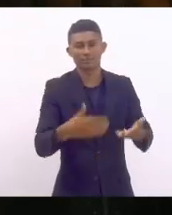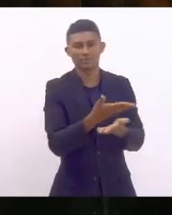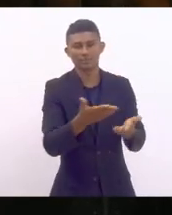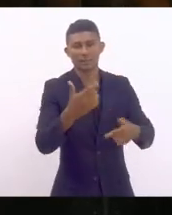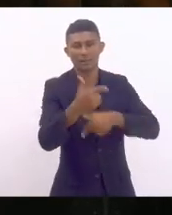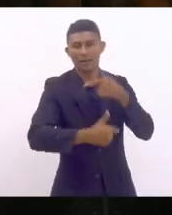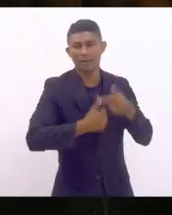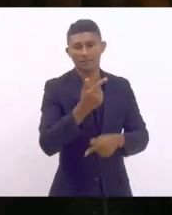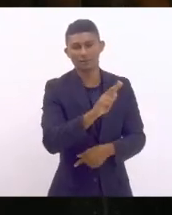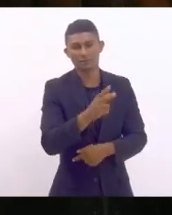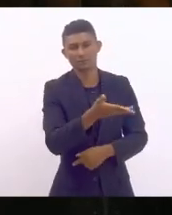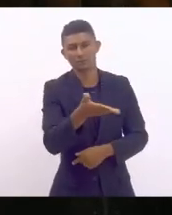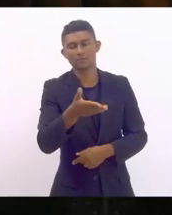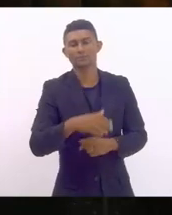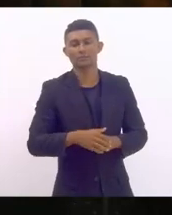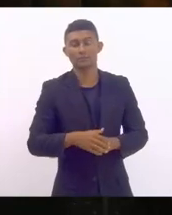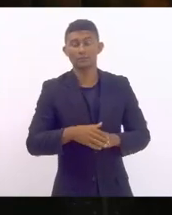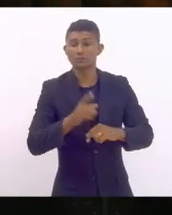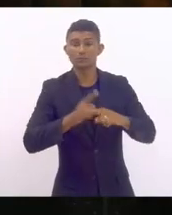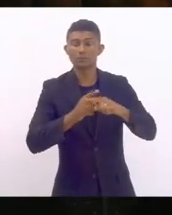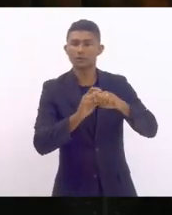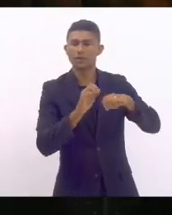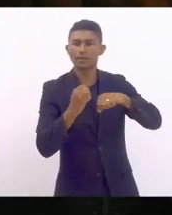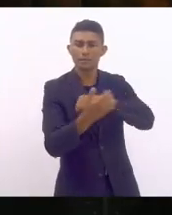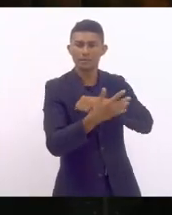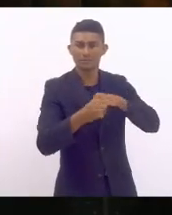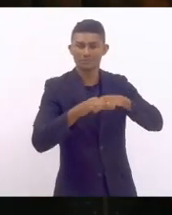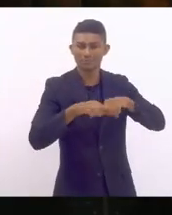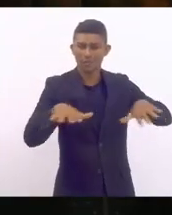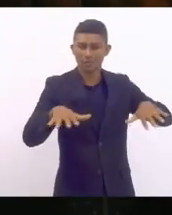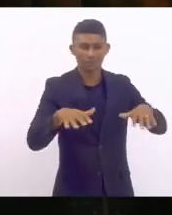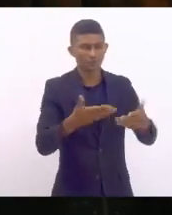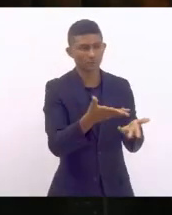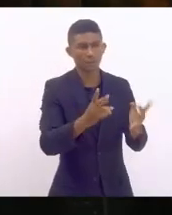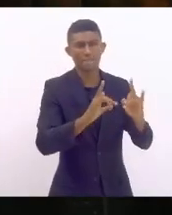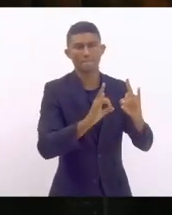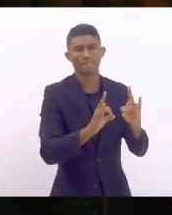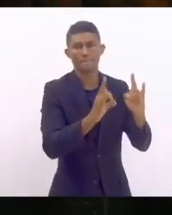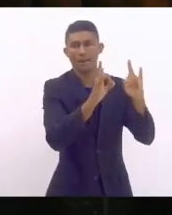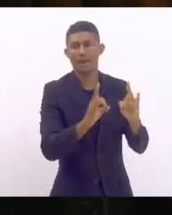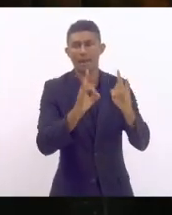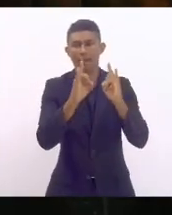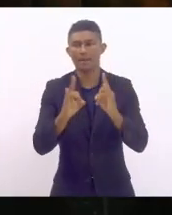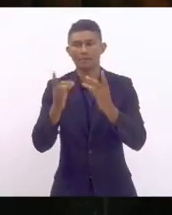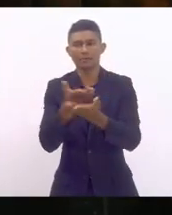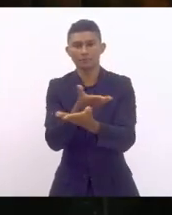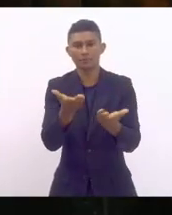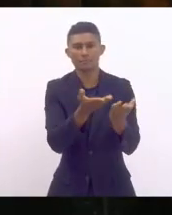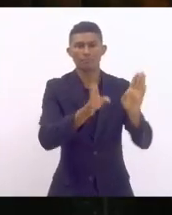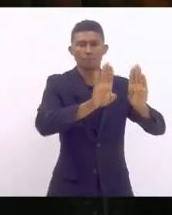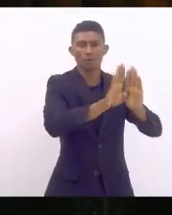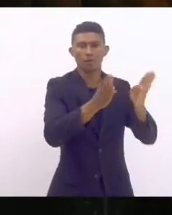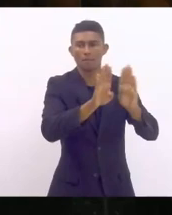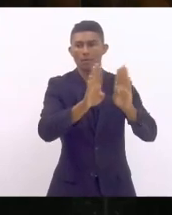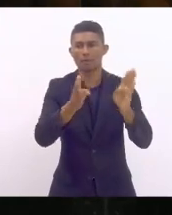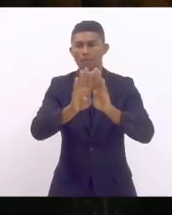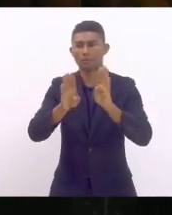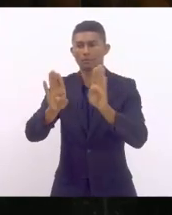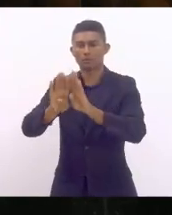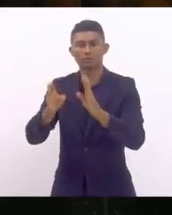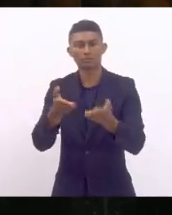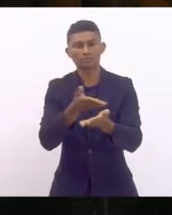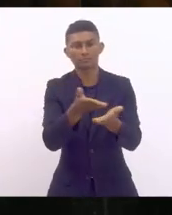exemplo Claro é que depois da pandemia os prédios que ficaram mais de um ano praticamente sem uso se